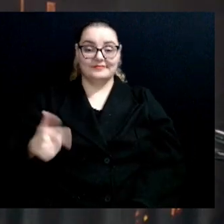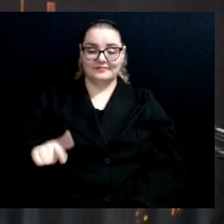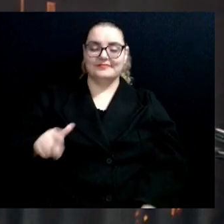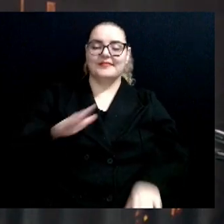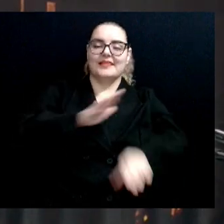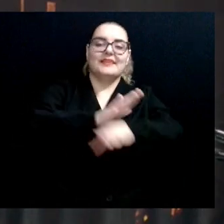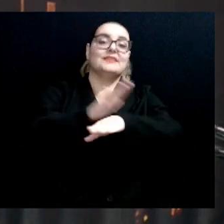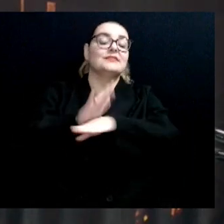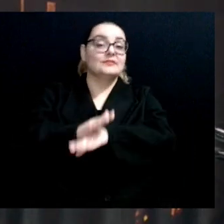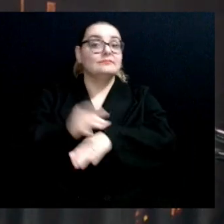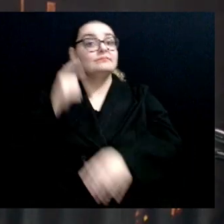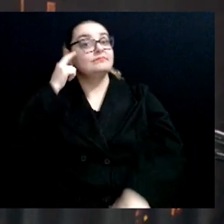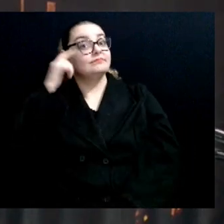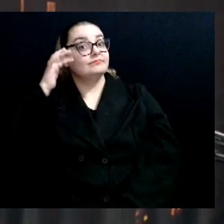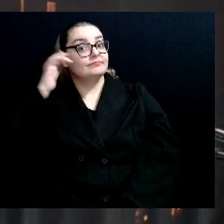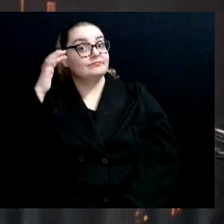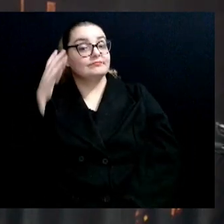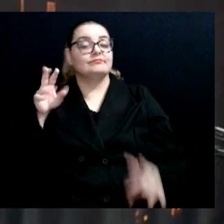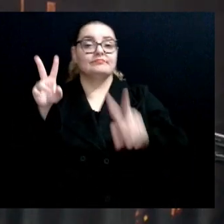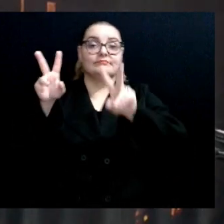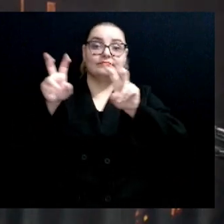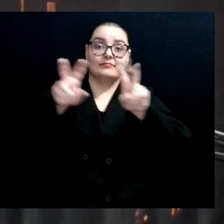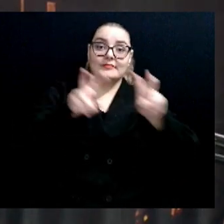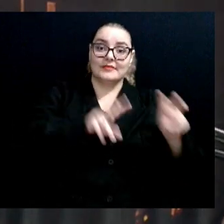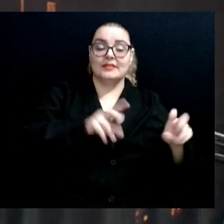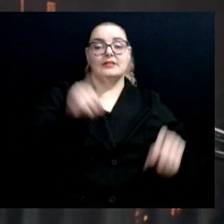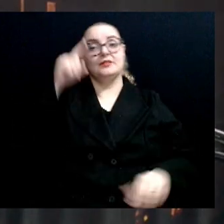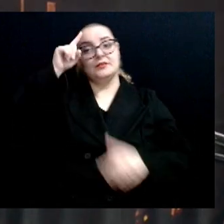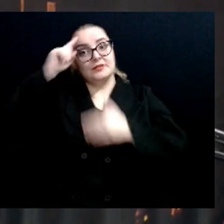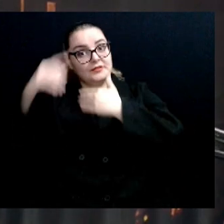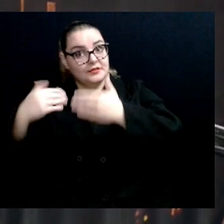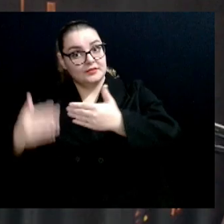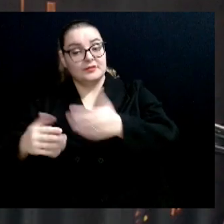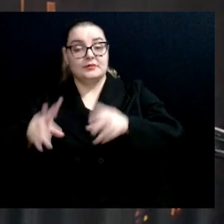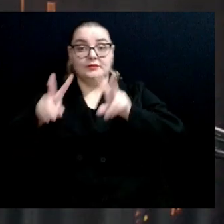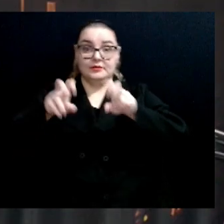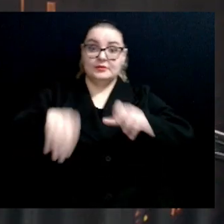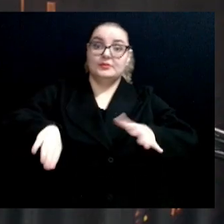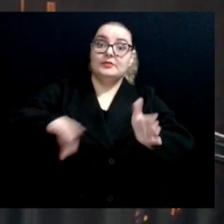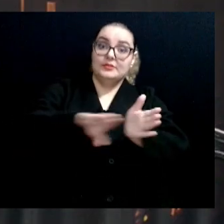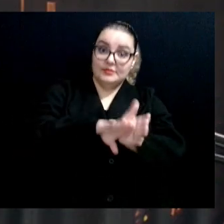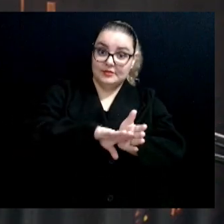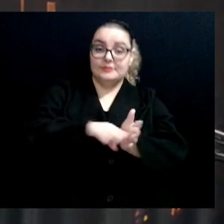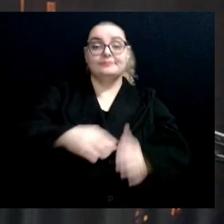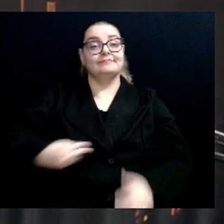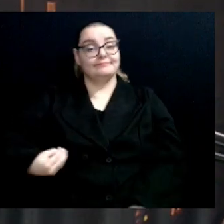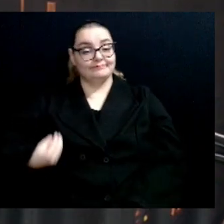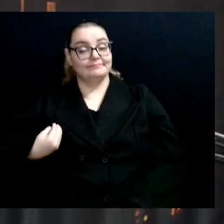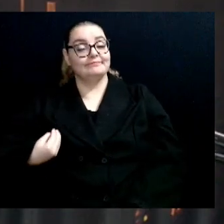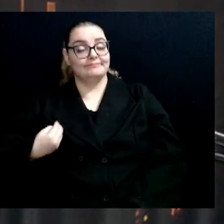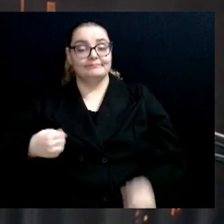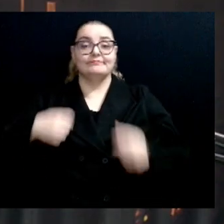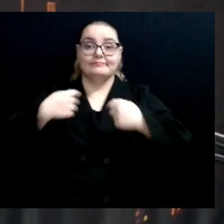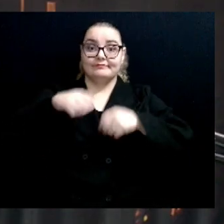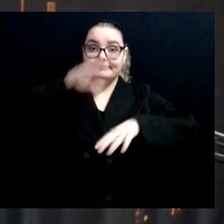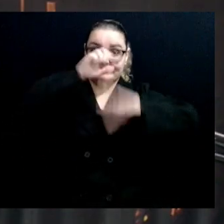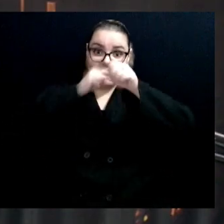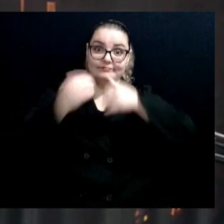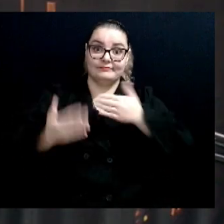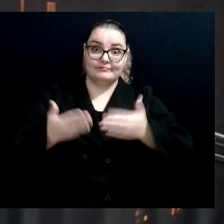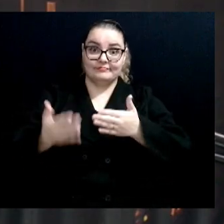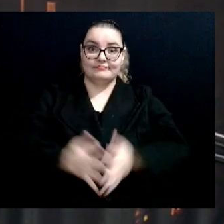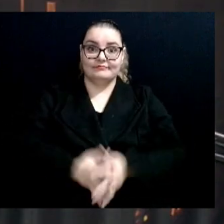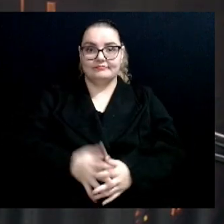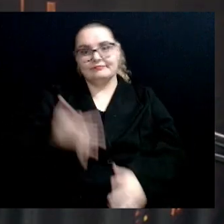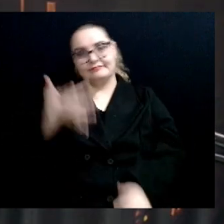pensar sobre os temas do nosso dia a dia, os temas que vão chegando às nossas vidas e a gente precisa aprender a lidar. Eu não sei tudo, obviamente,